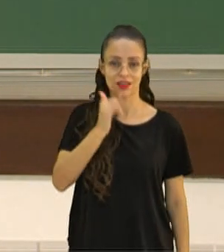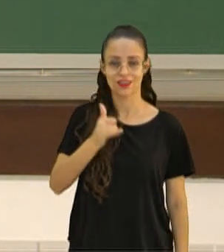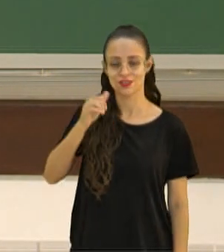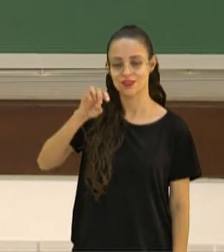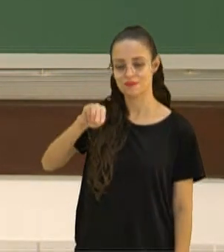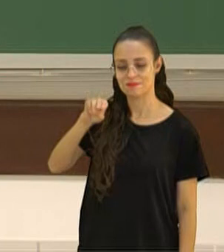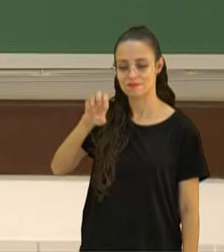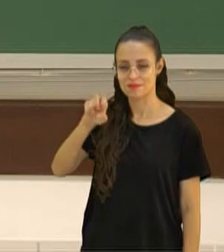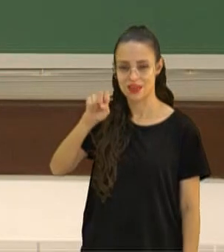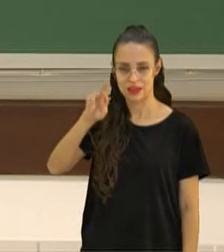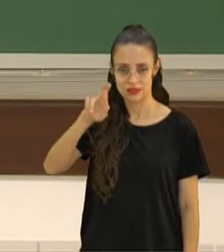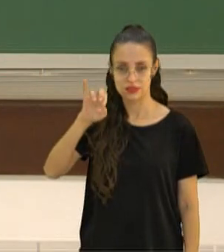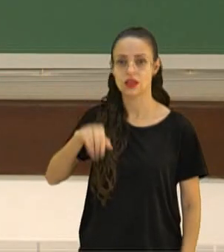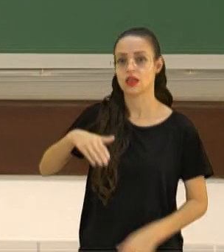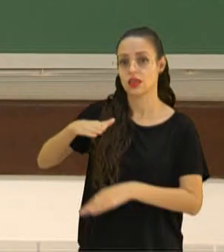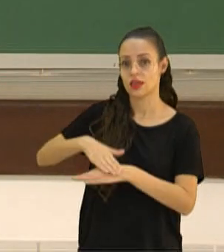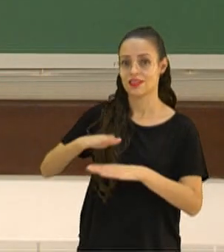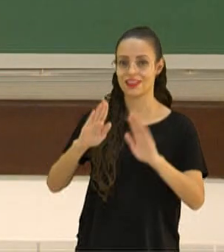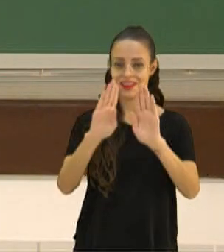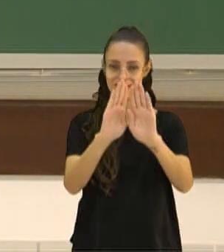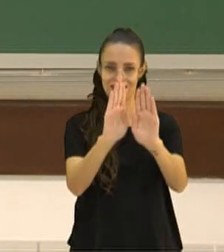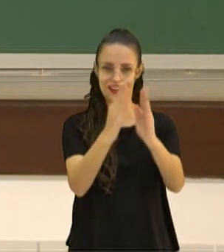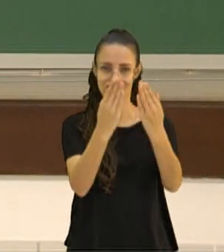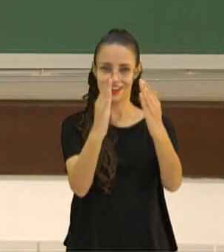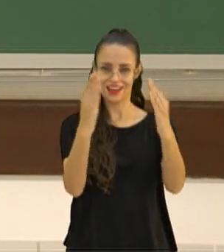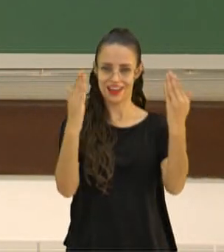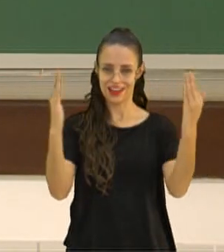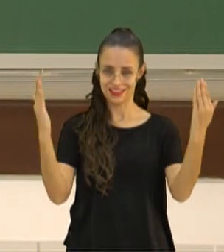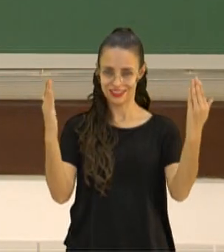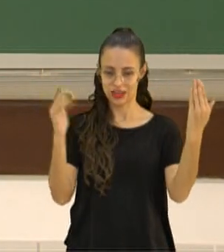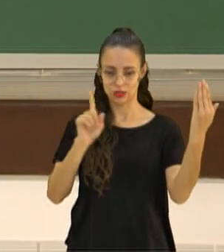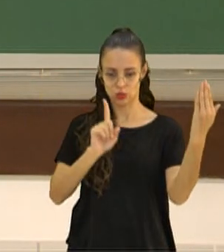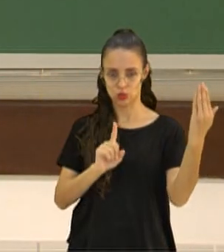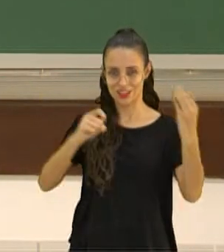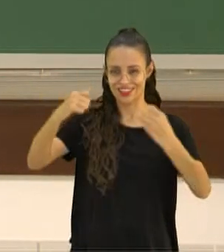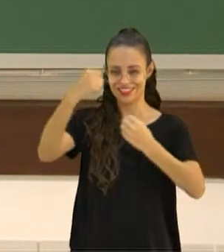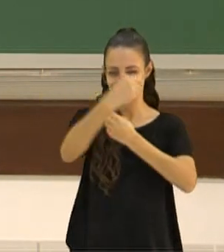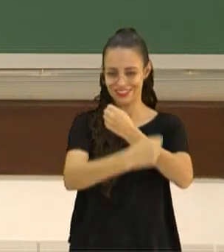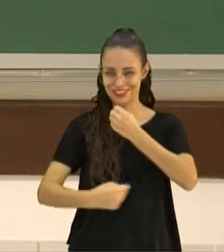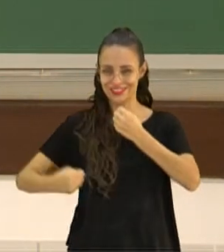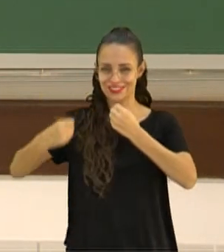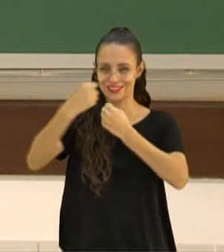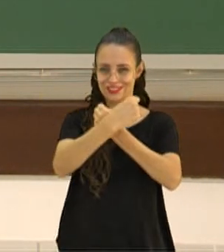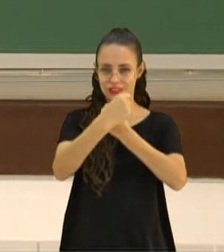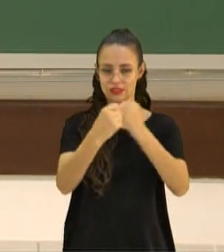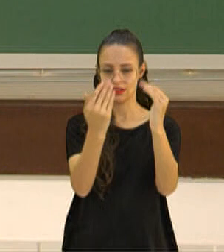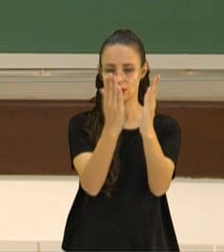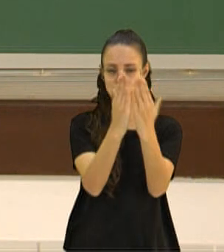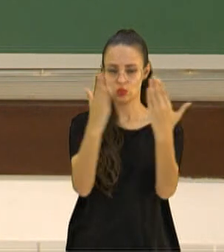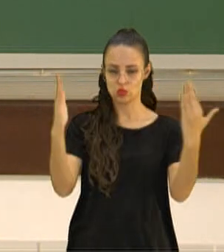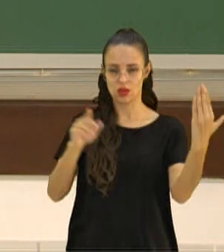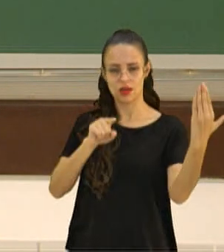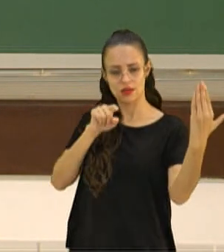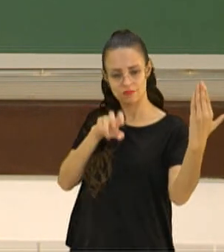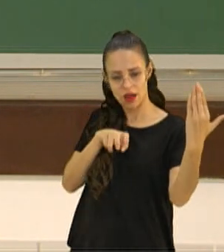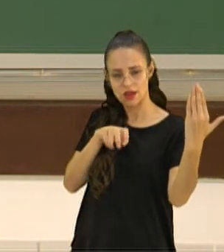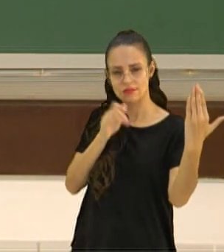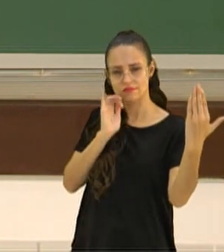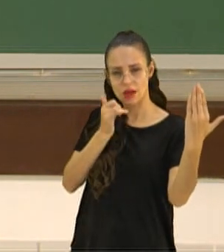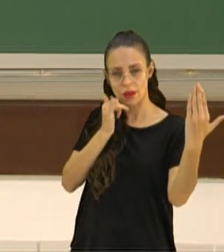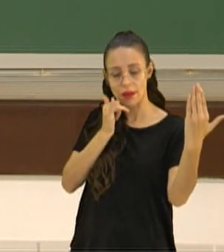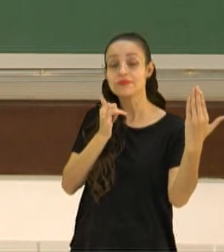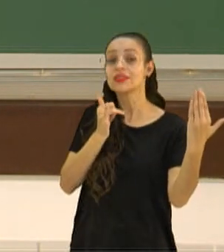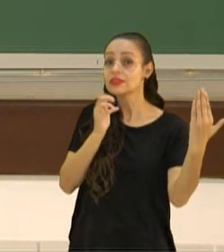jogo, né, que vai estar atrás ali daquele escudo, por assim dizer, né? Então vai estar protegido ali. Então ele que vai estar narrando a história, se